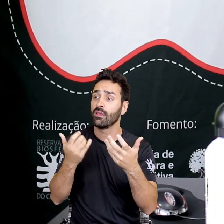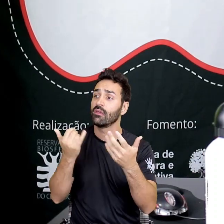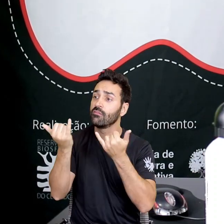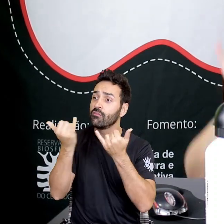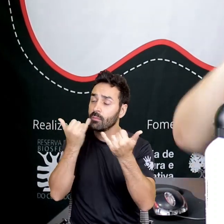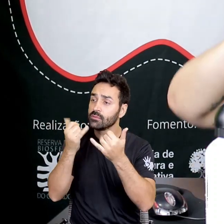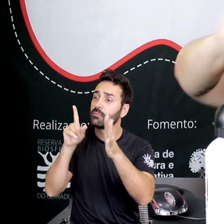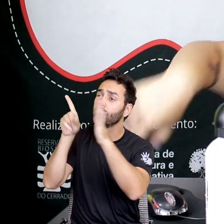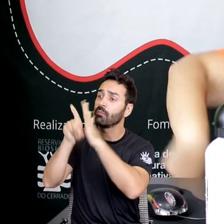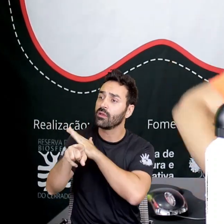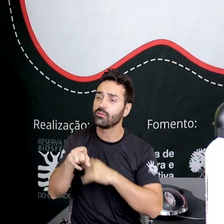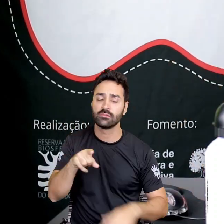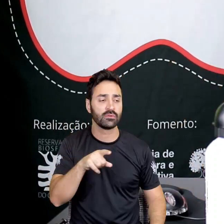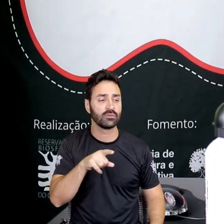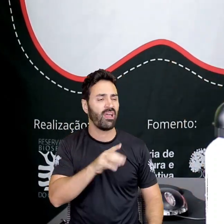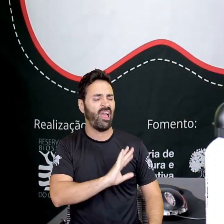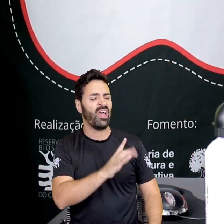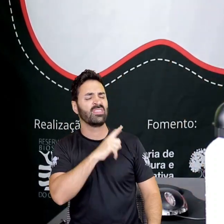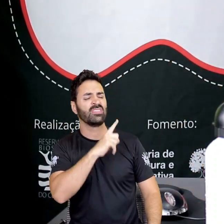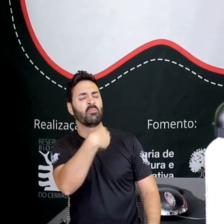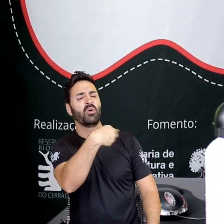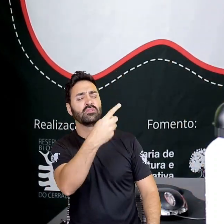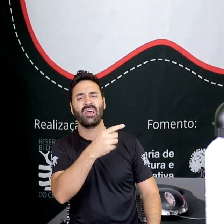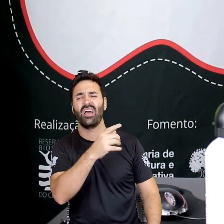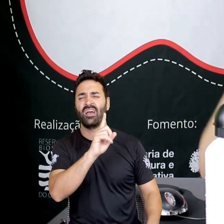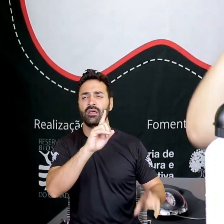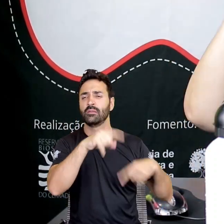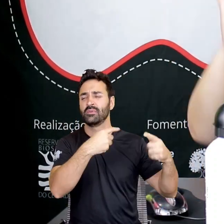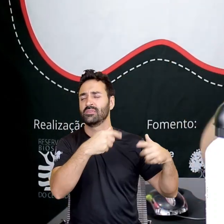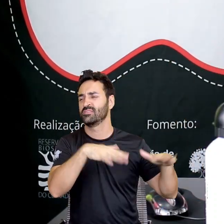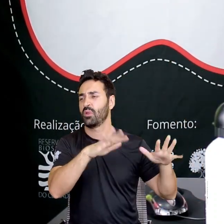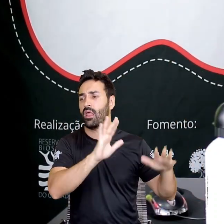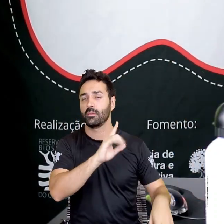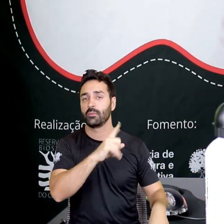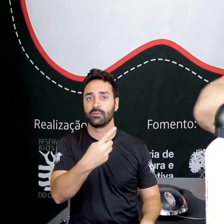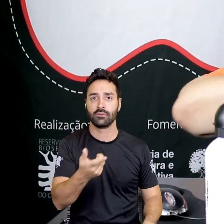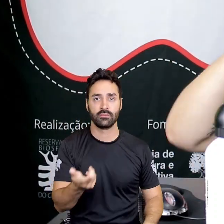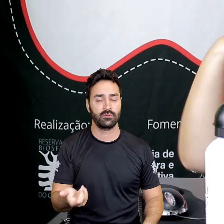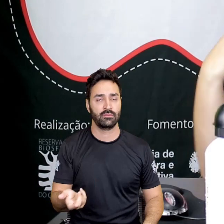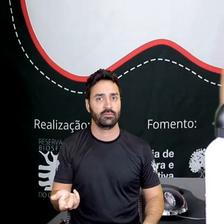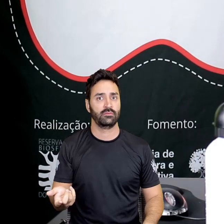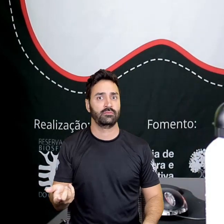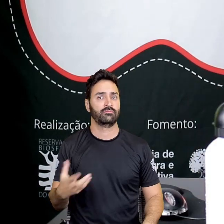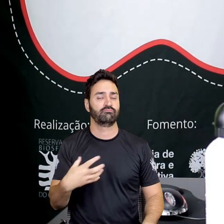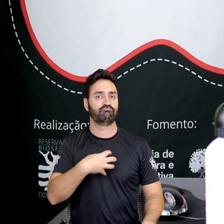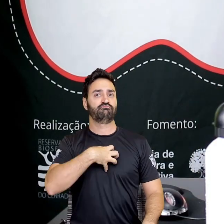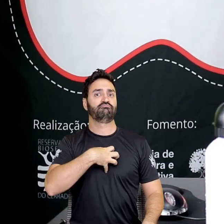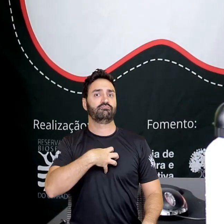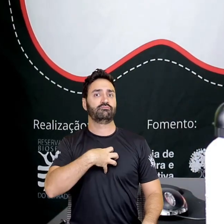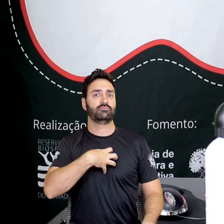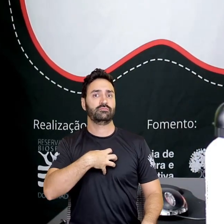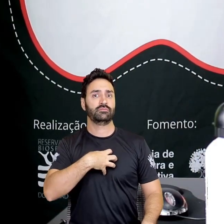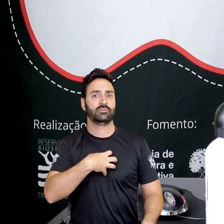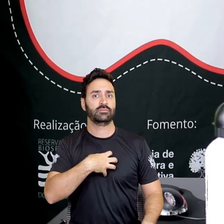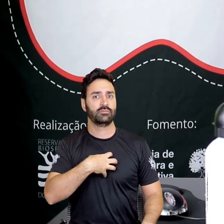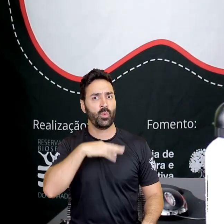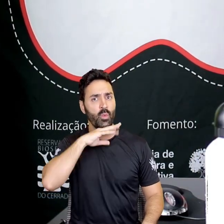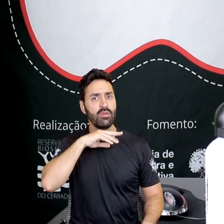para ela e fala assim, não, depois eu te falo. Não, deixa para lá. Não, gente, isso tudo traz nessa pessoa um sentimento